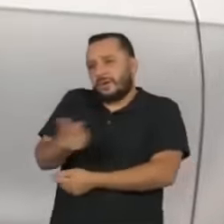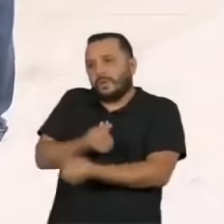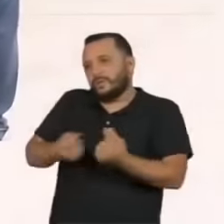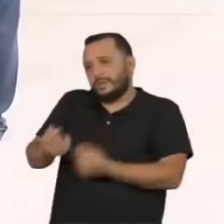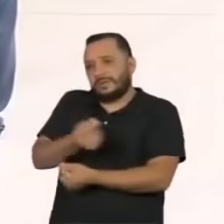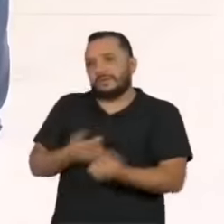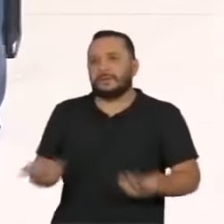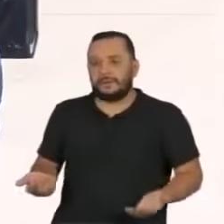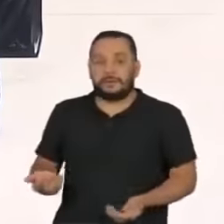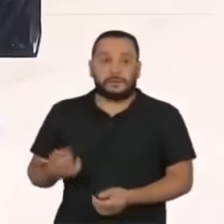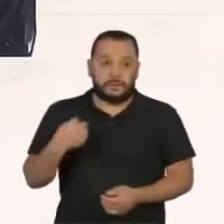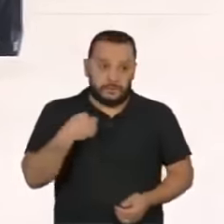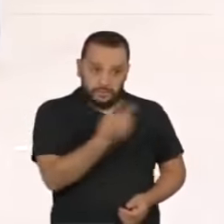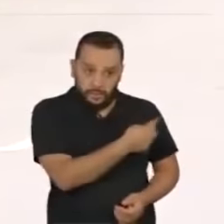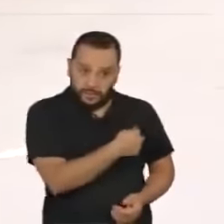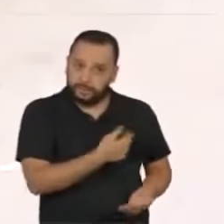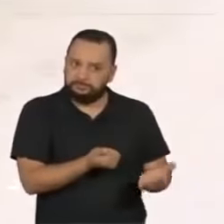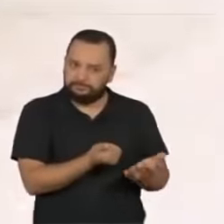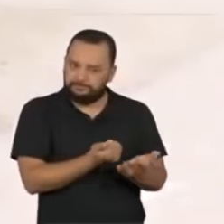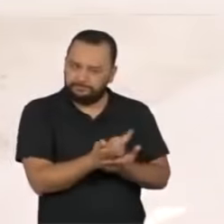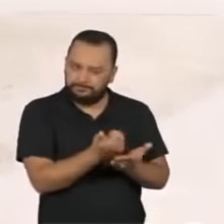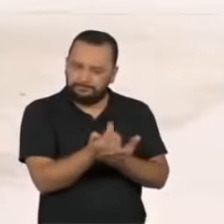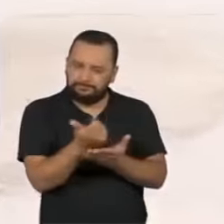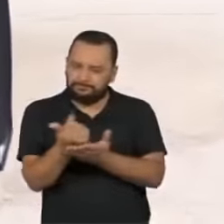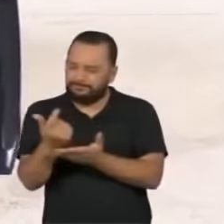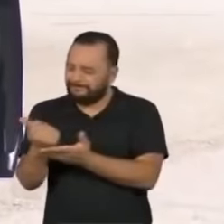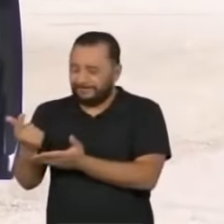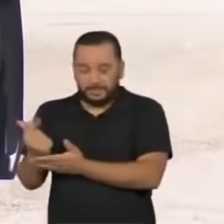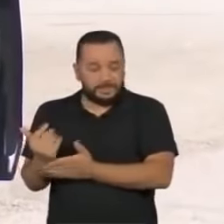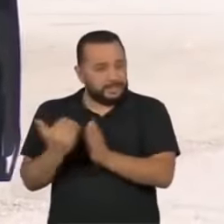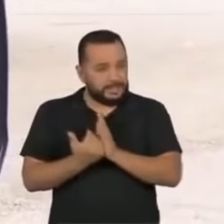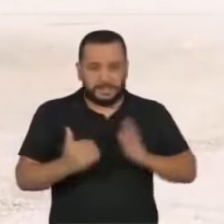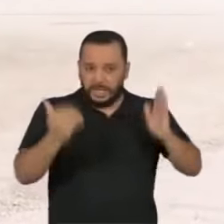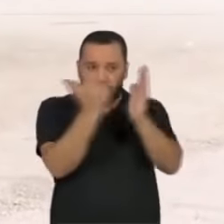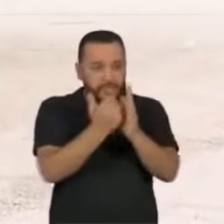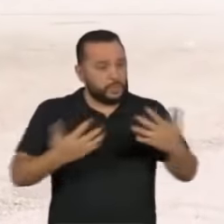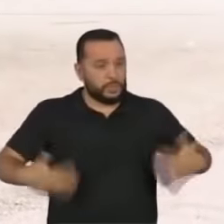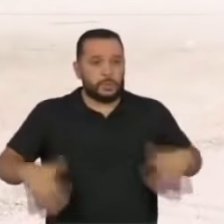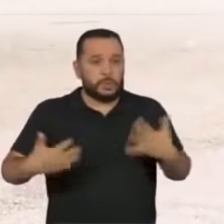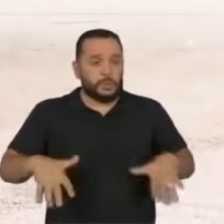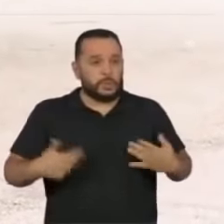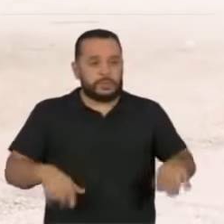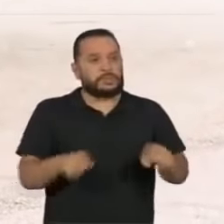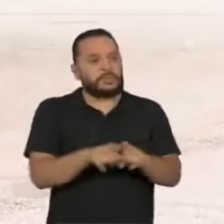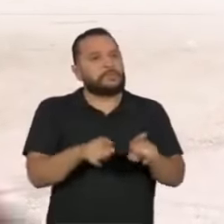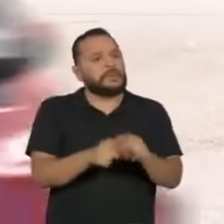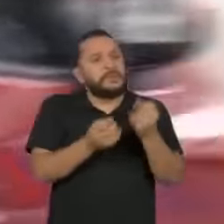gente consome demais, né? E a gente viu nos dados também que